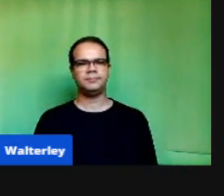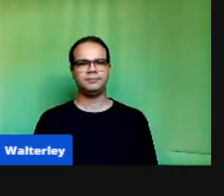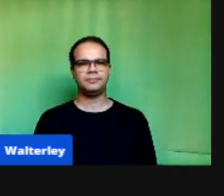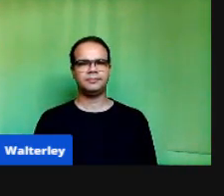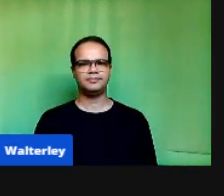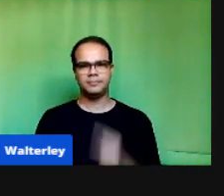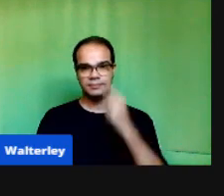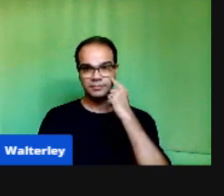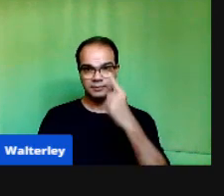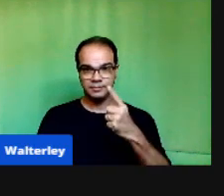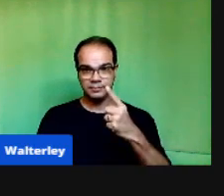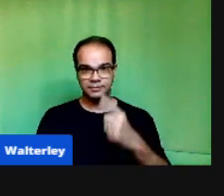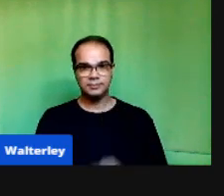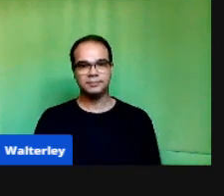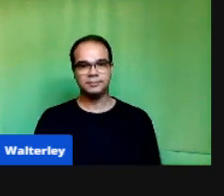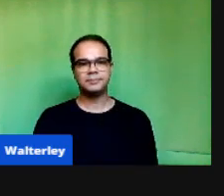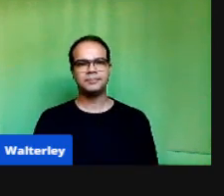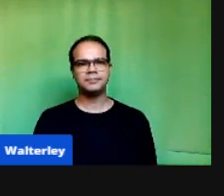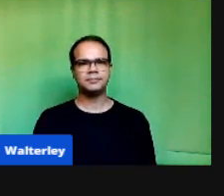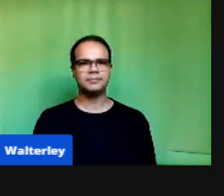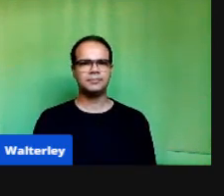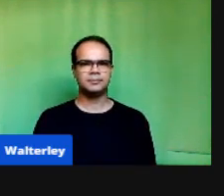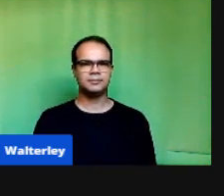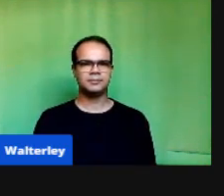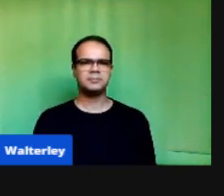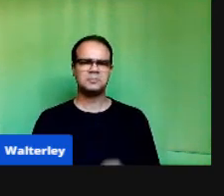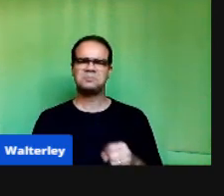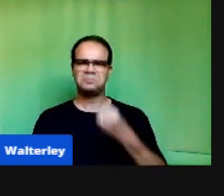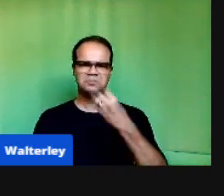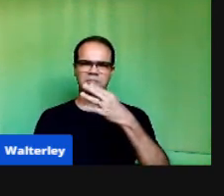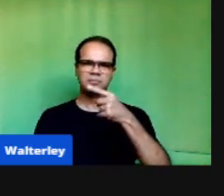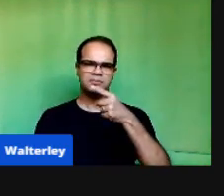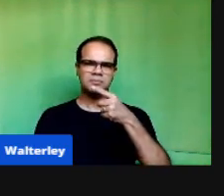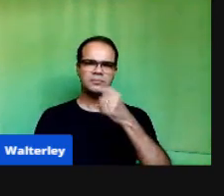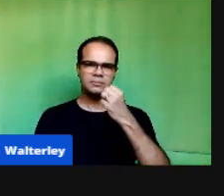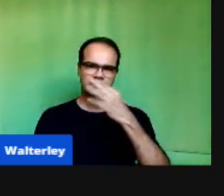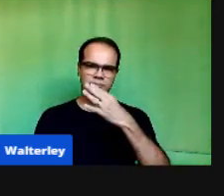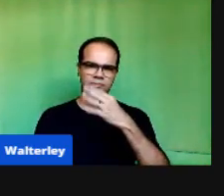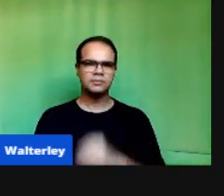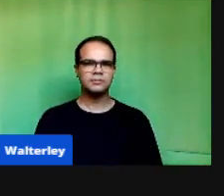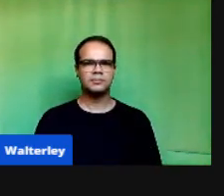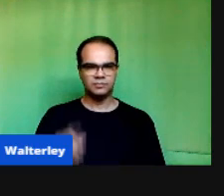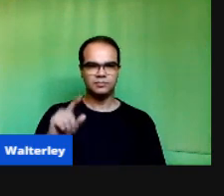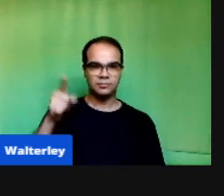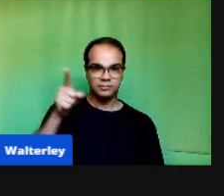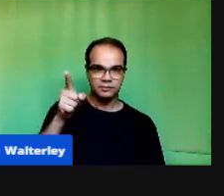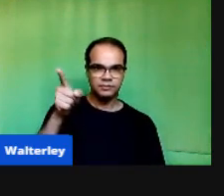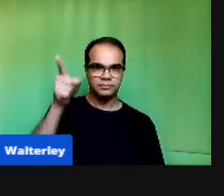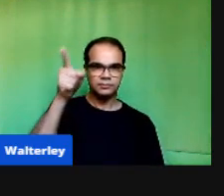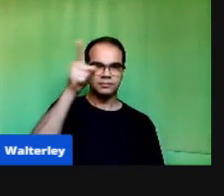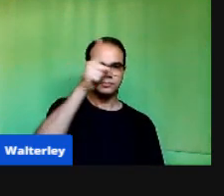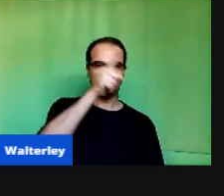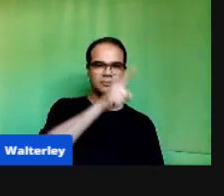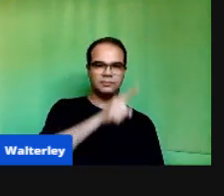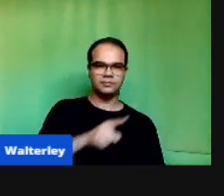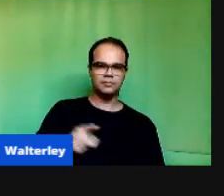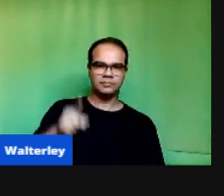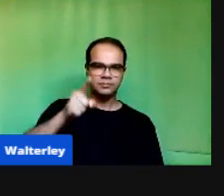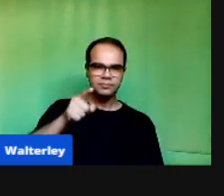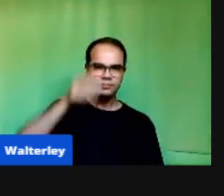Essa é a dinâmica da roda da vida. Ela é sensacional, tá? Ela é dividida em 4... São 4 quadrantes.